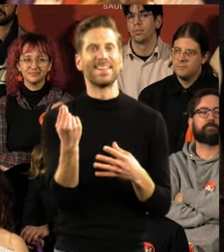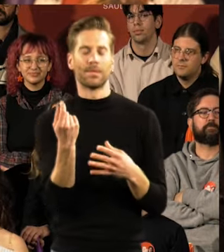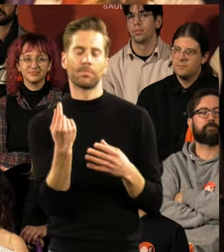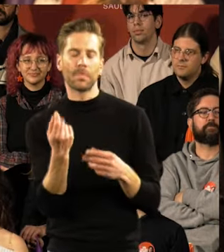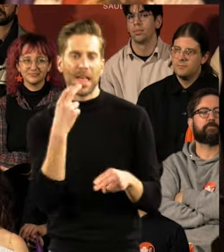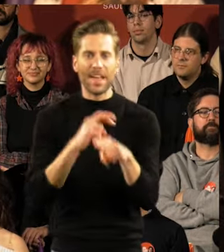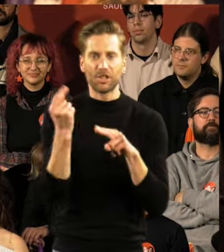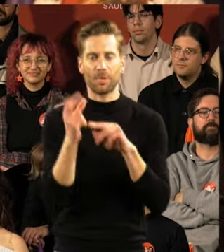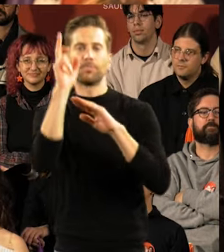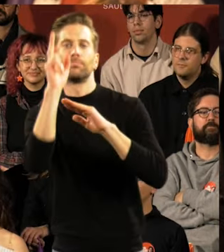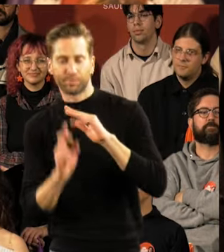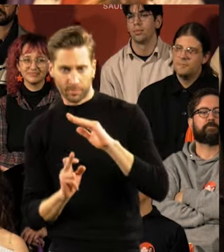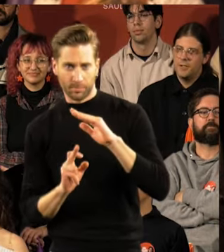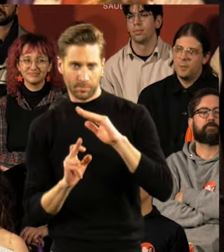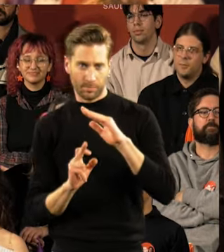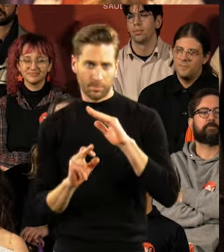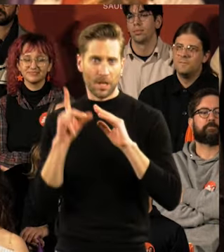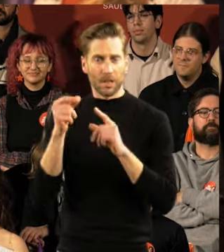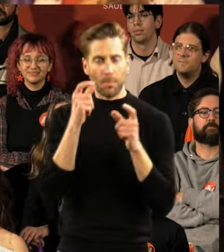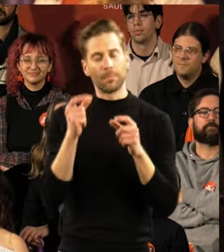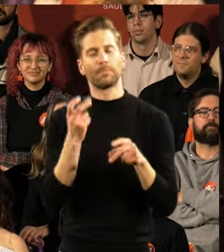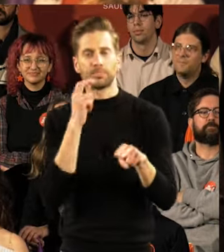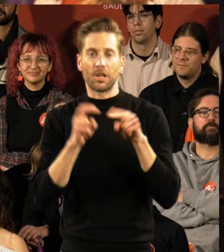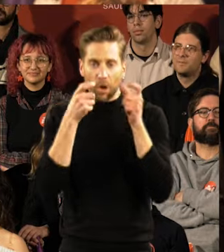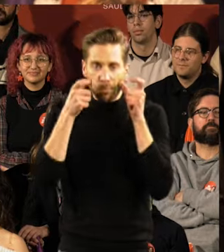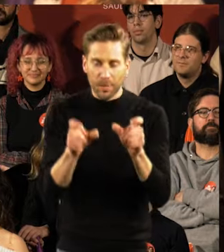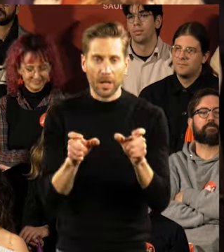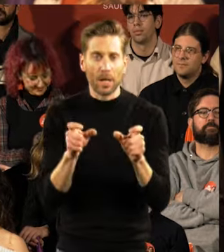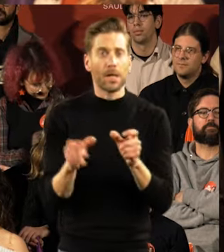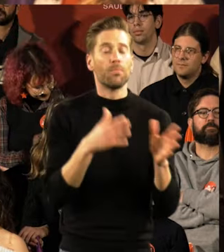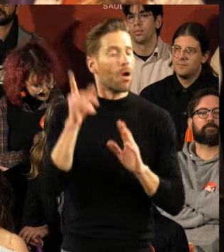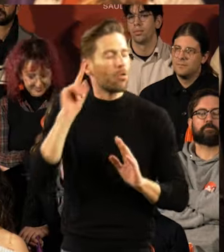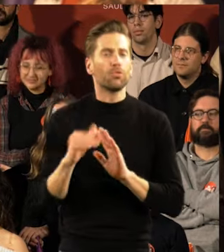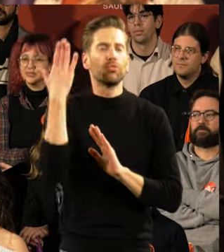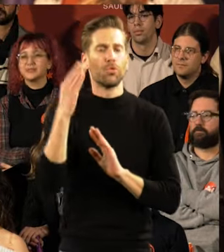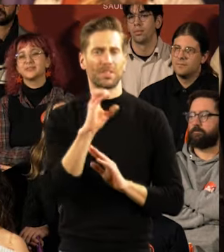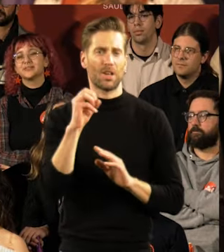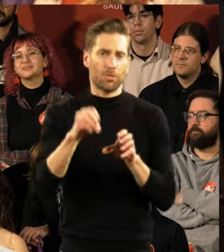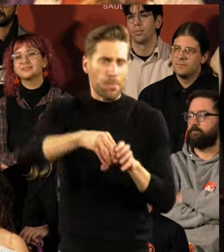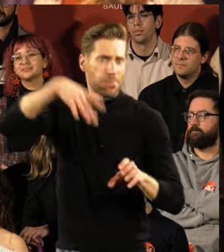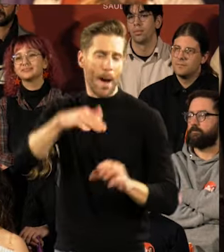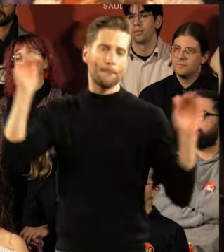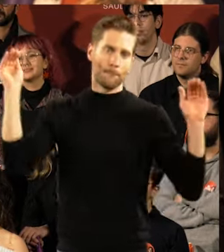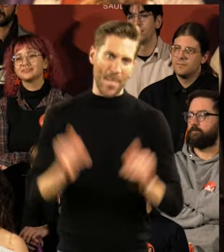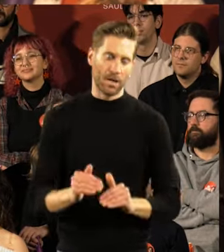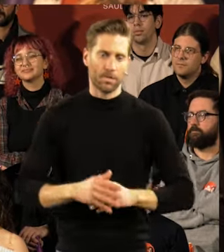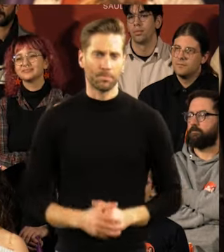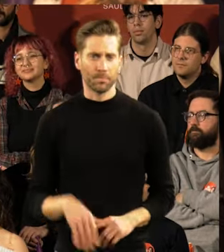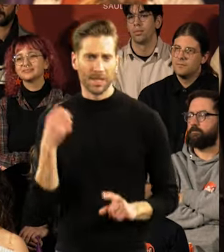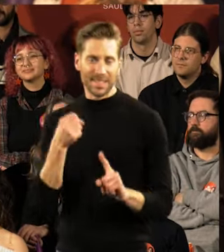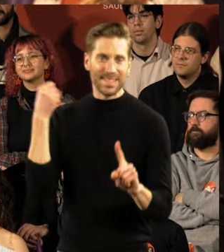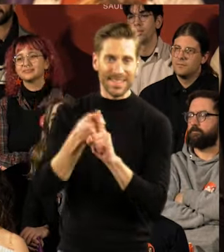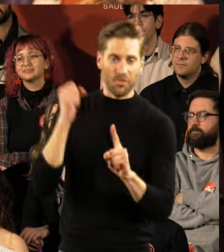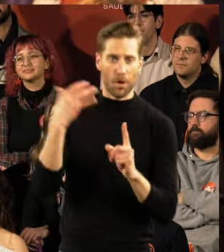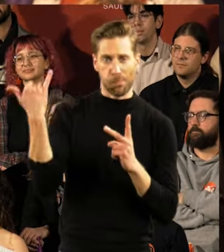soberania energética e, muito importante, menos emissões que poluem. O segundo grande desafio que temos